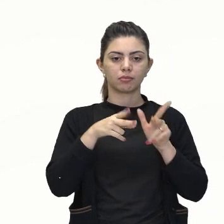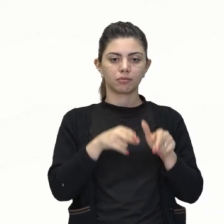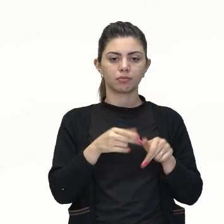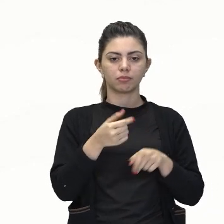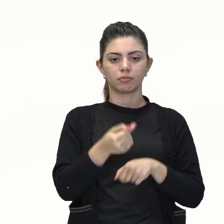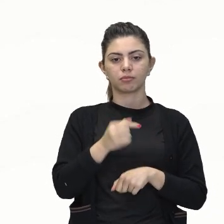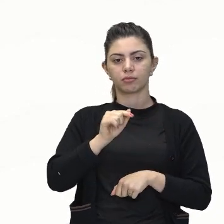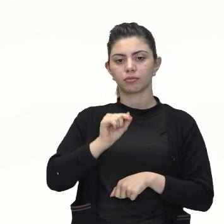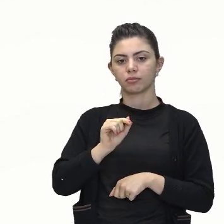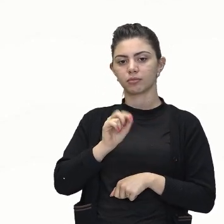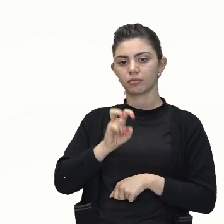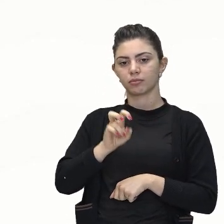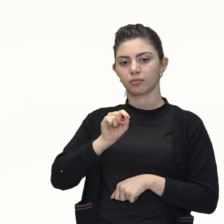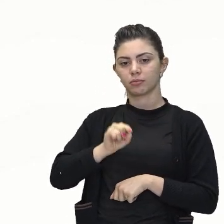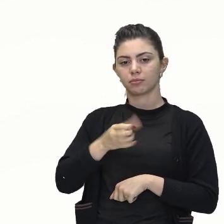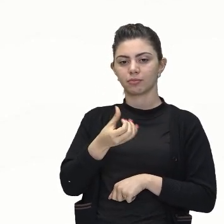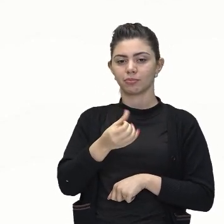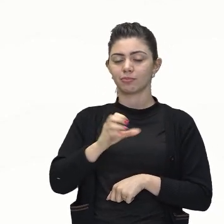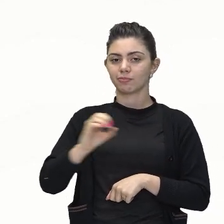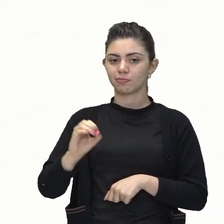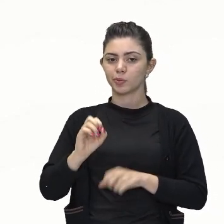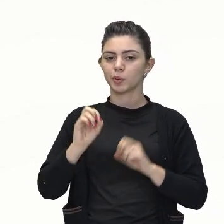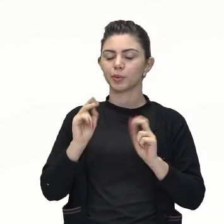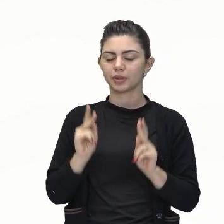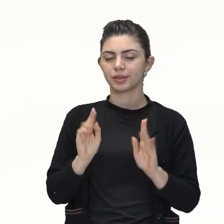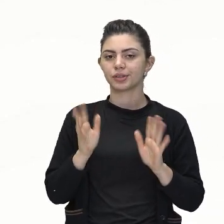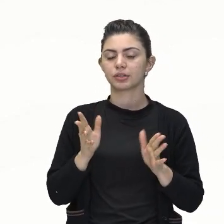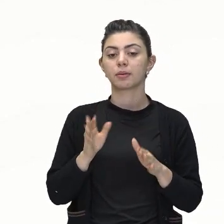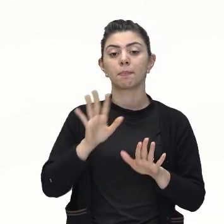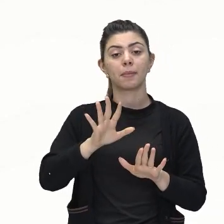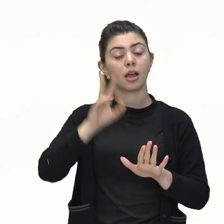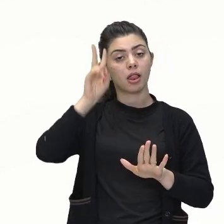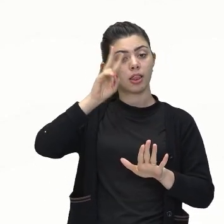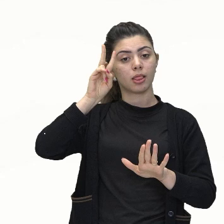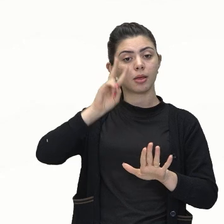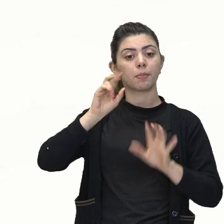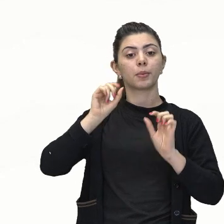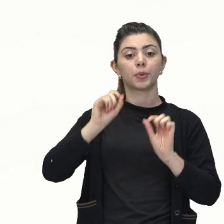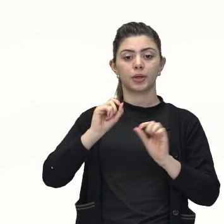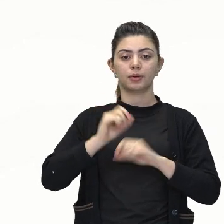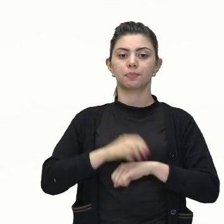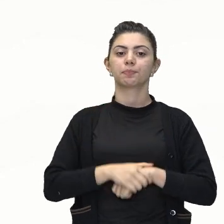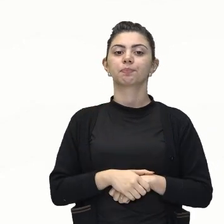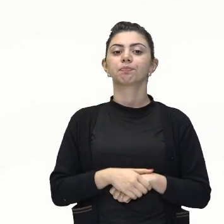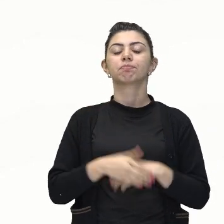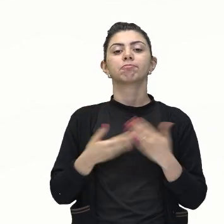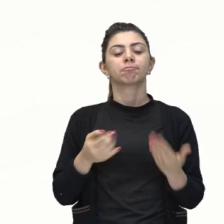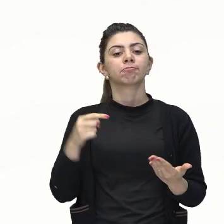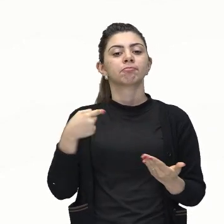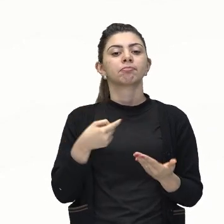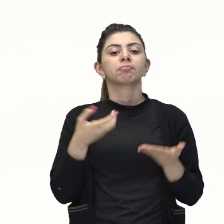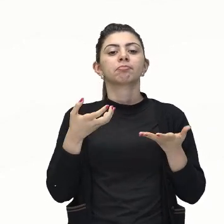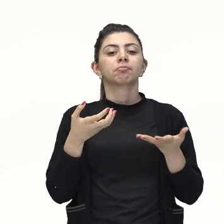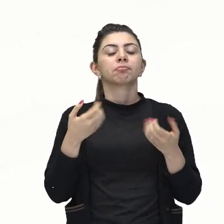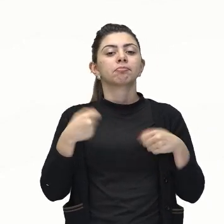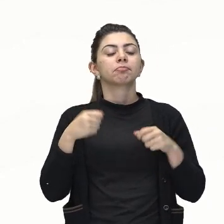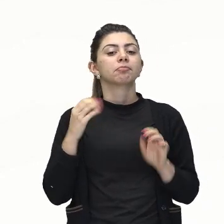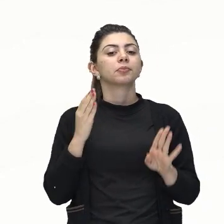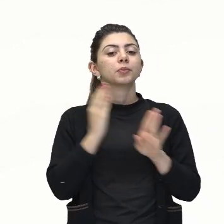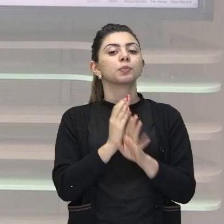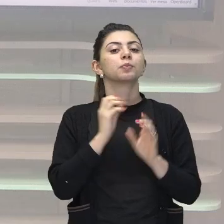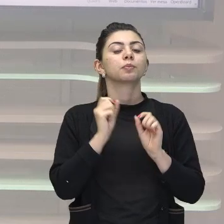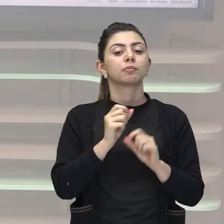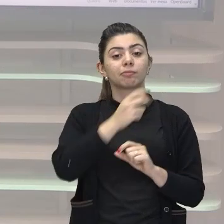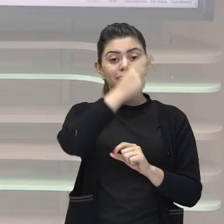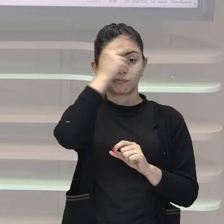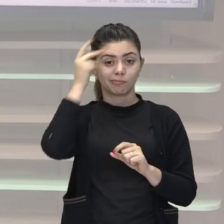75.600. Beleza? Beleza. Lembrando o seguinte aqui, pessoal. Nós queremos encontrar a quantidade